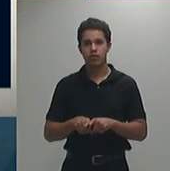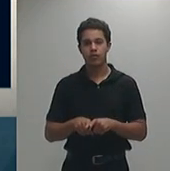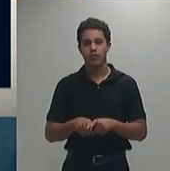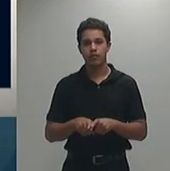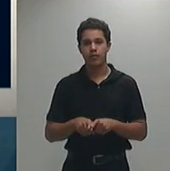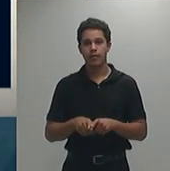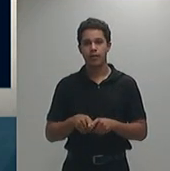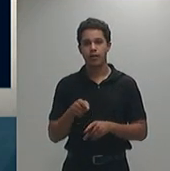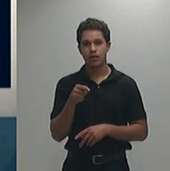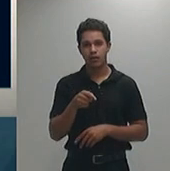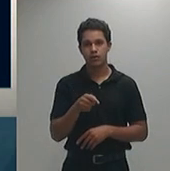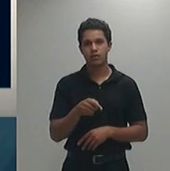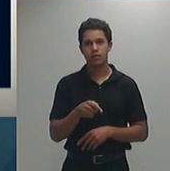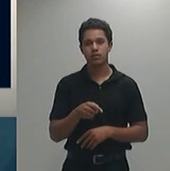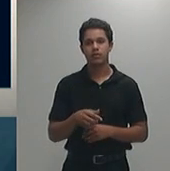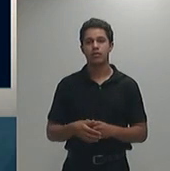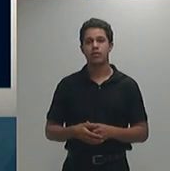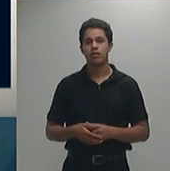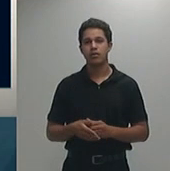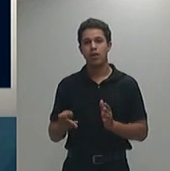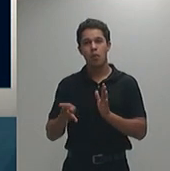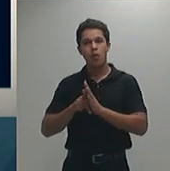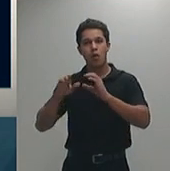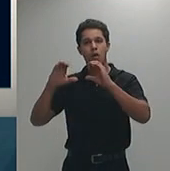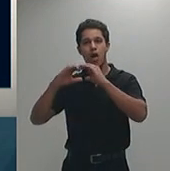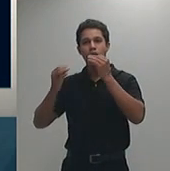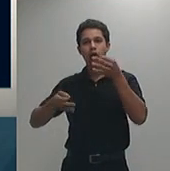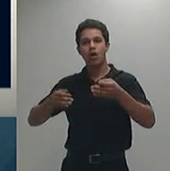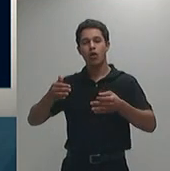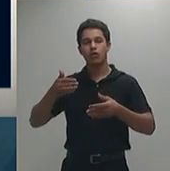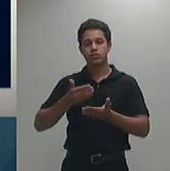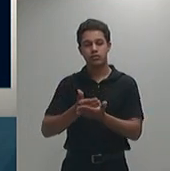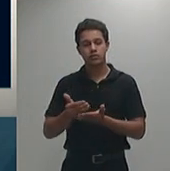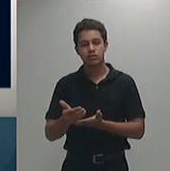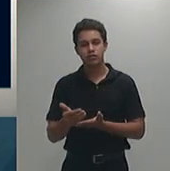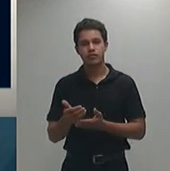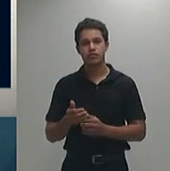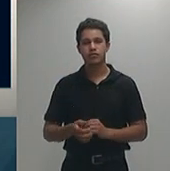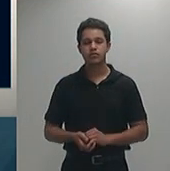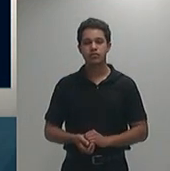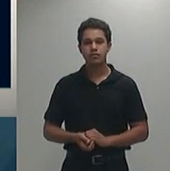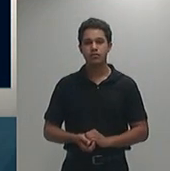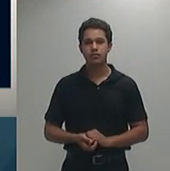naquela naquela corte de origem a